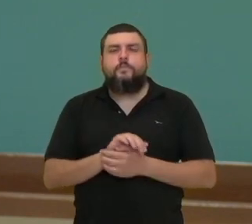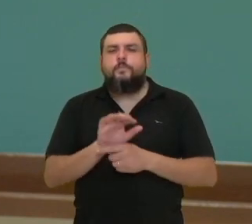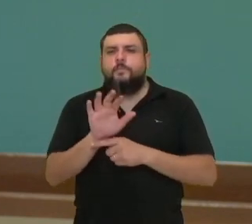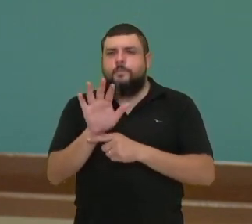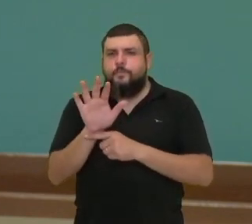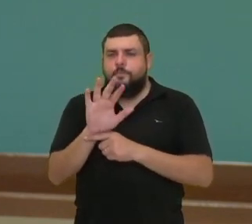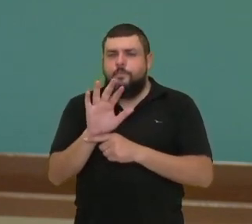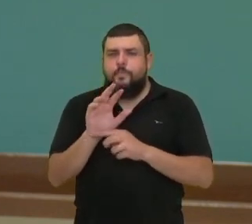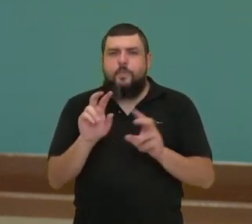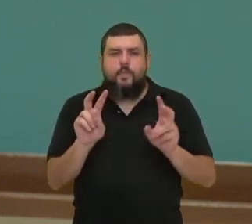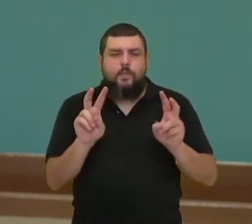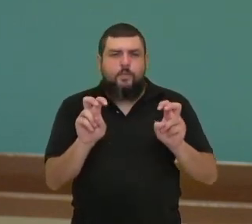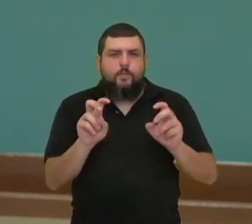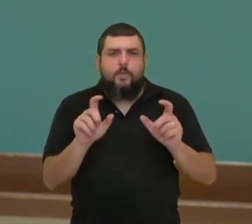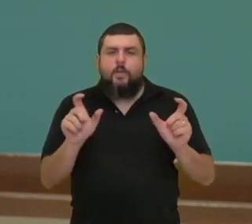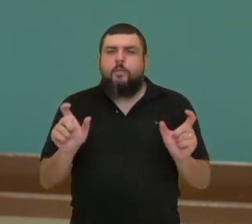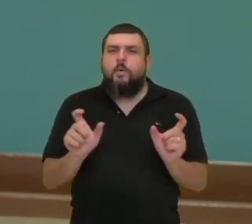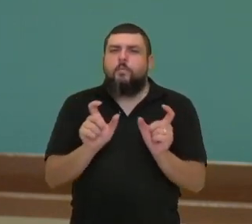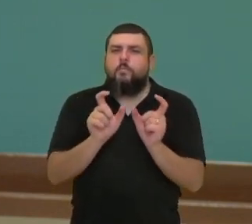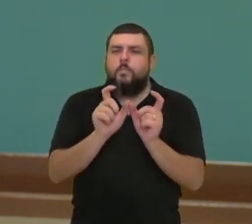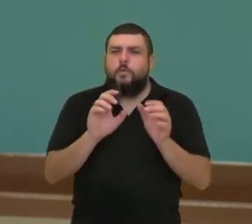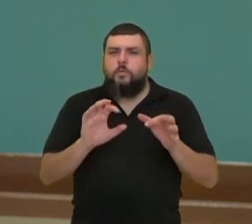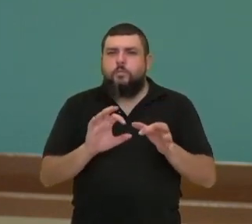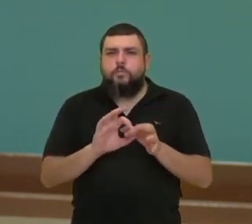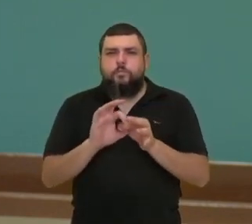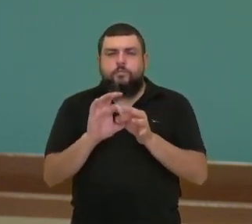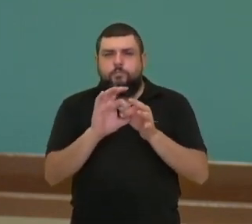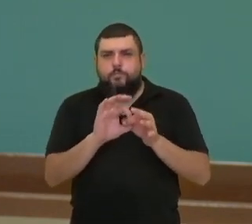falamos sobre as conjunções